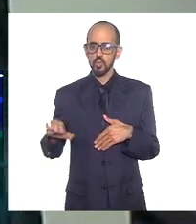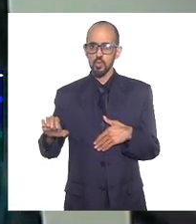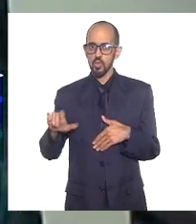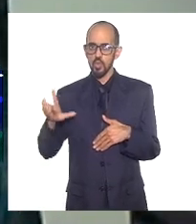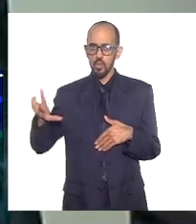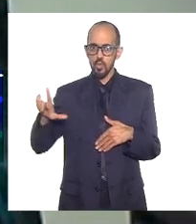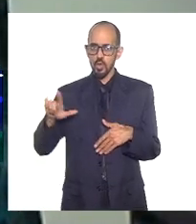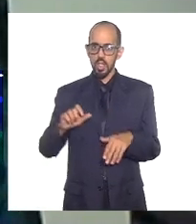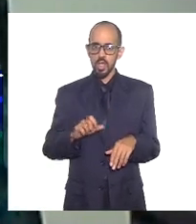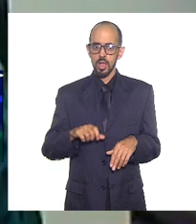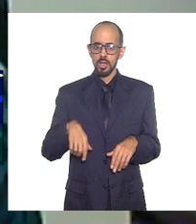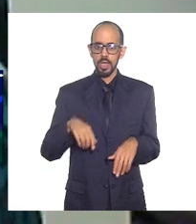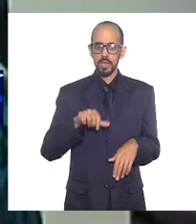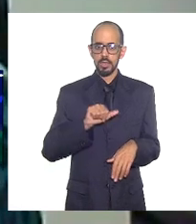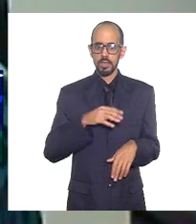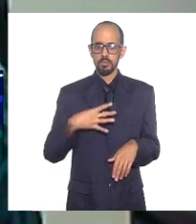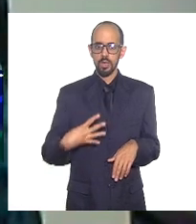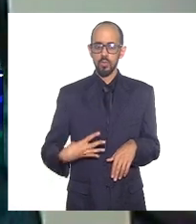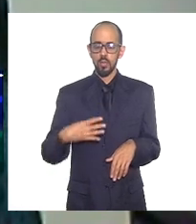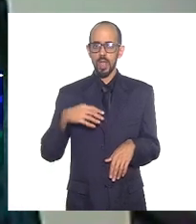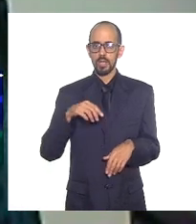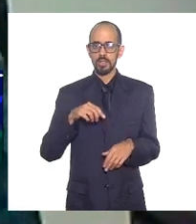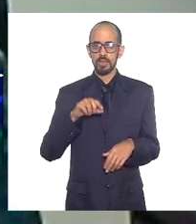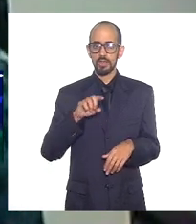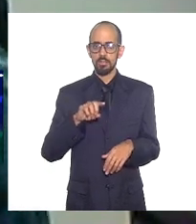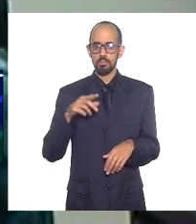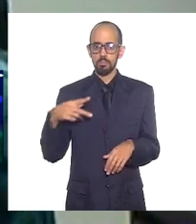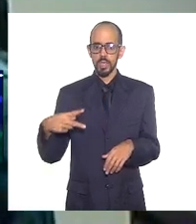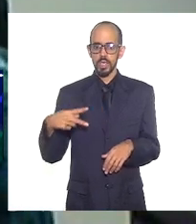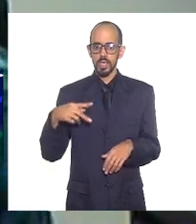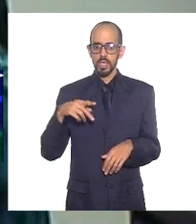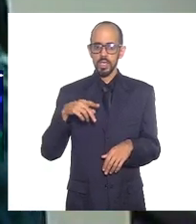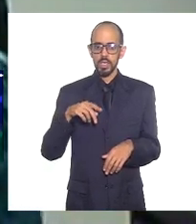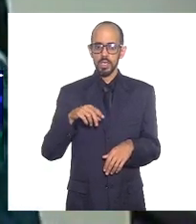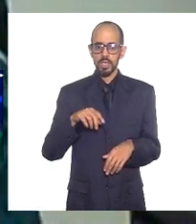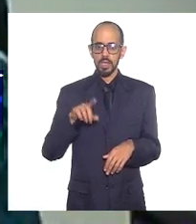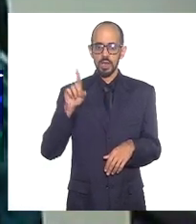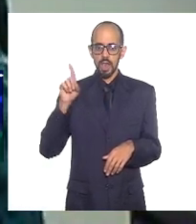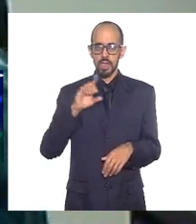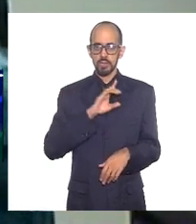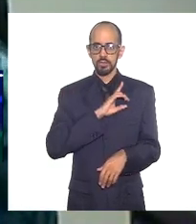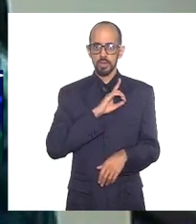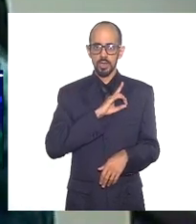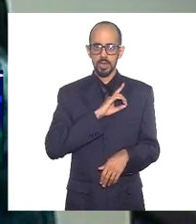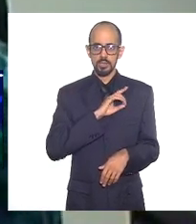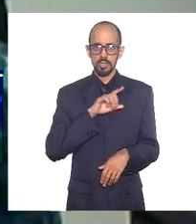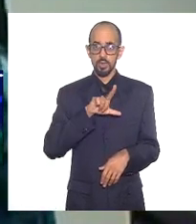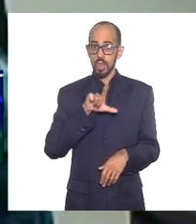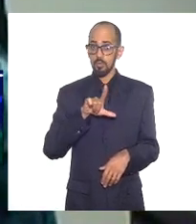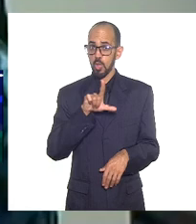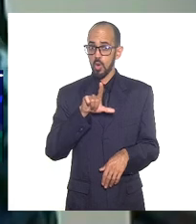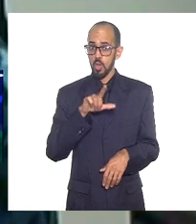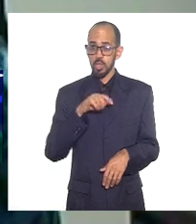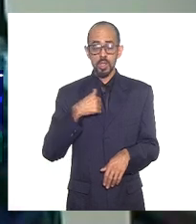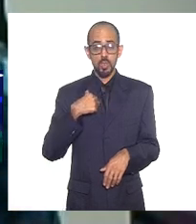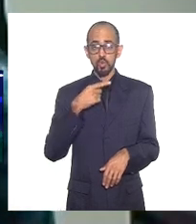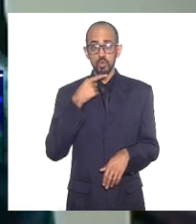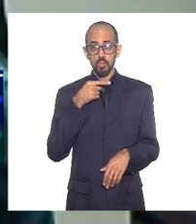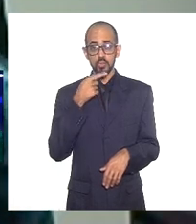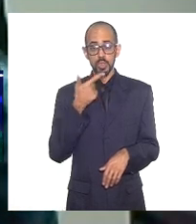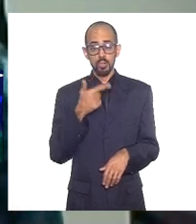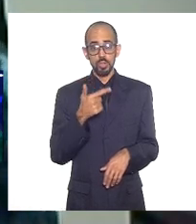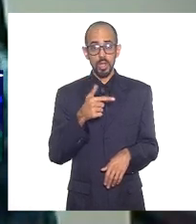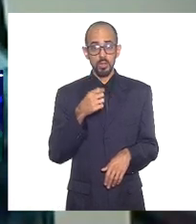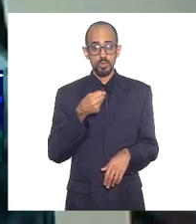foi a 14ª DP no Leblon, e eu não tenho dúvida que esse comportamento não teria se